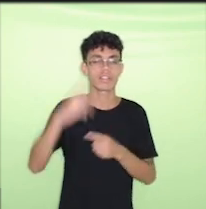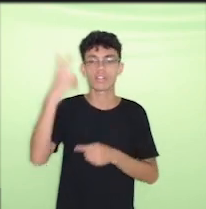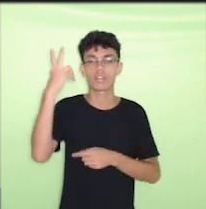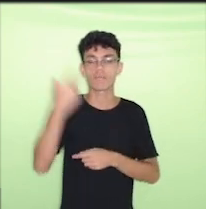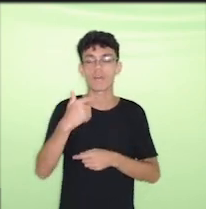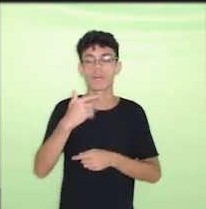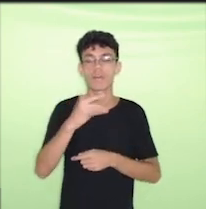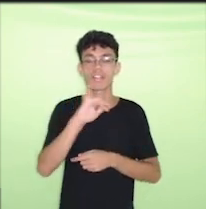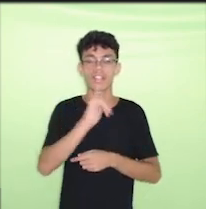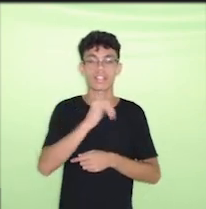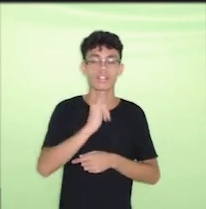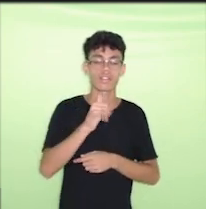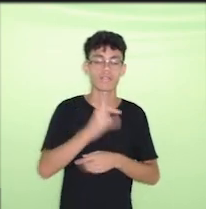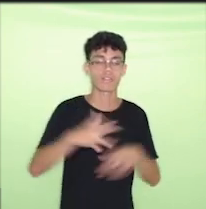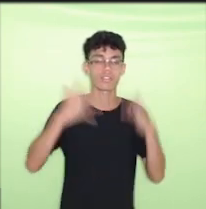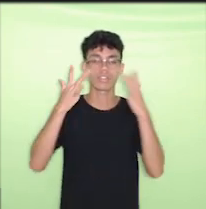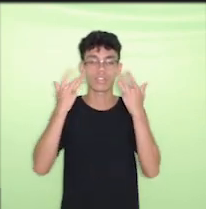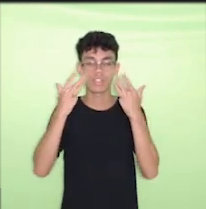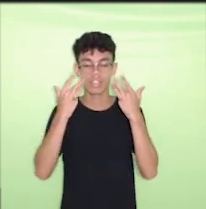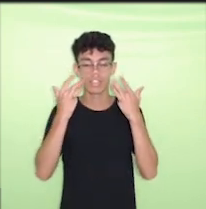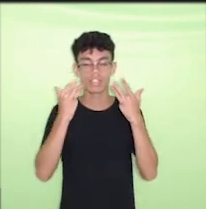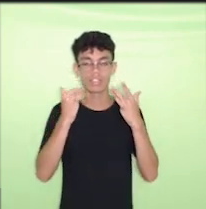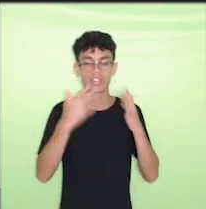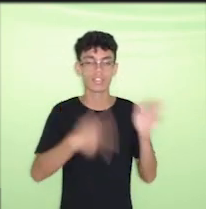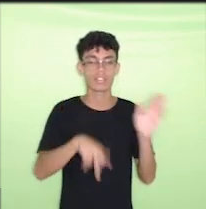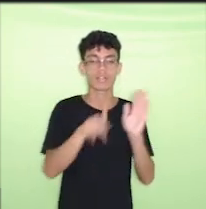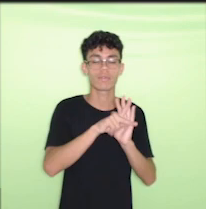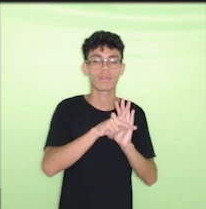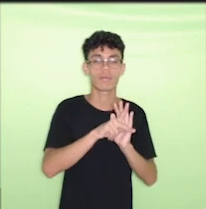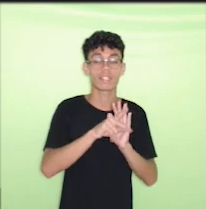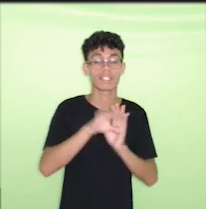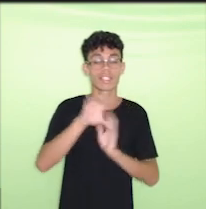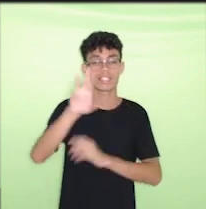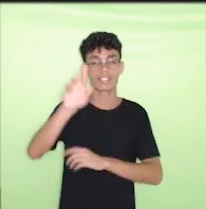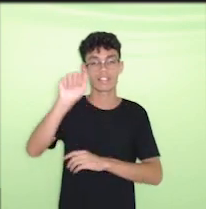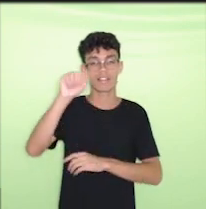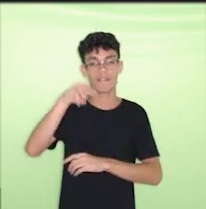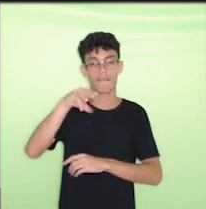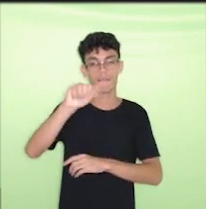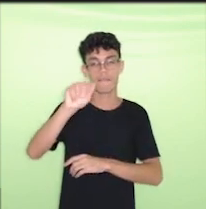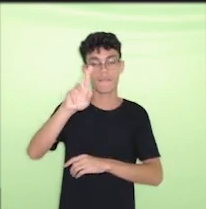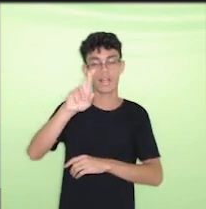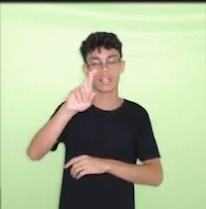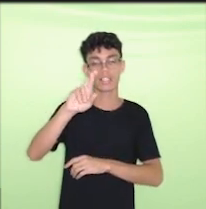das narrativas dela para o teatro que das próprias obras dramáticas.